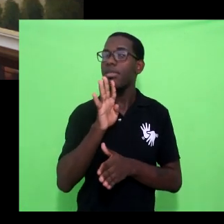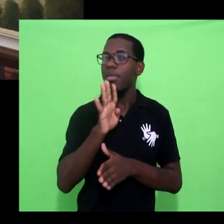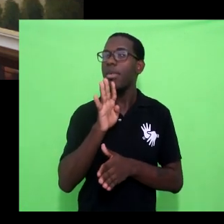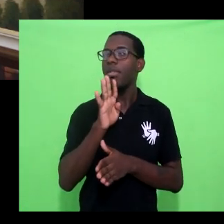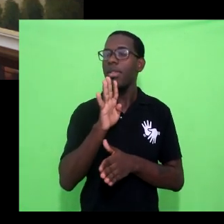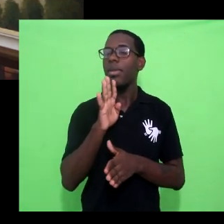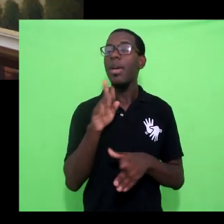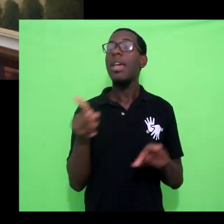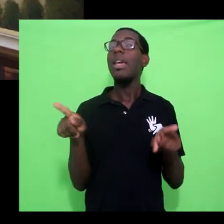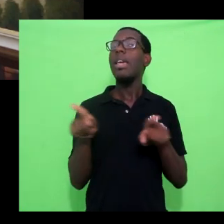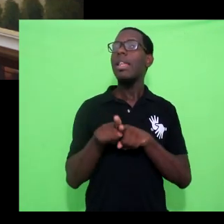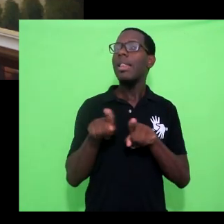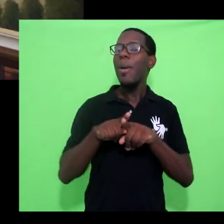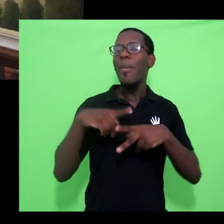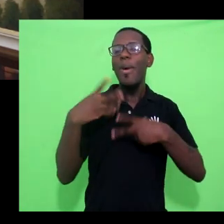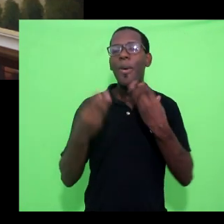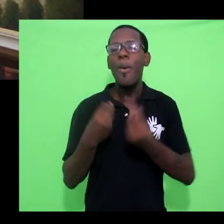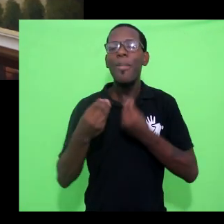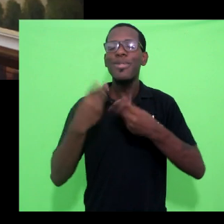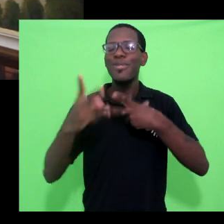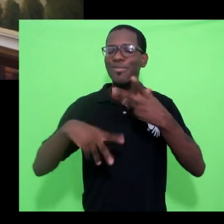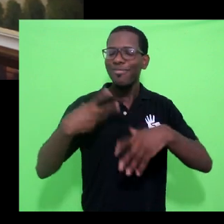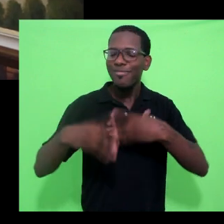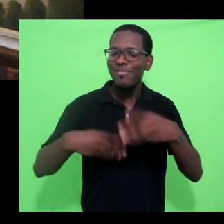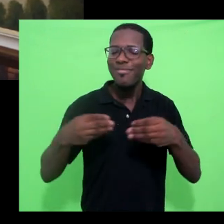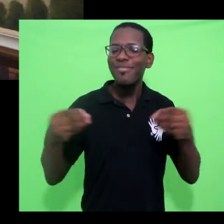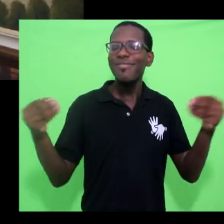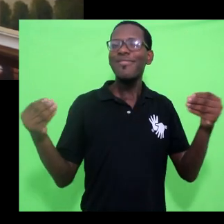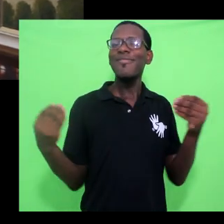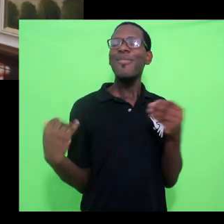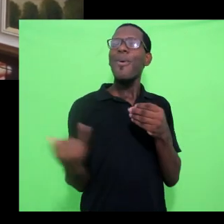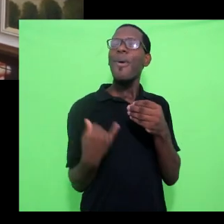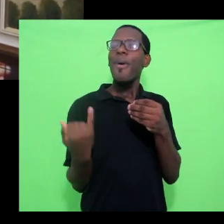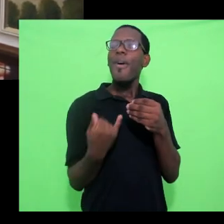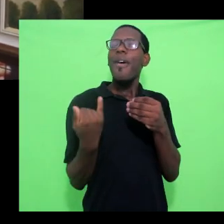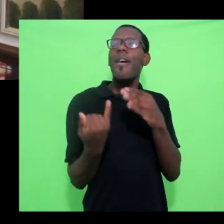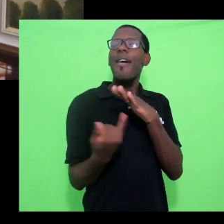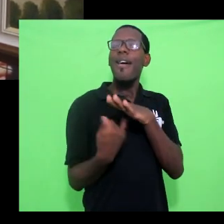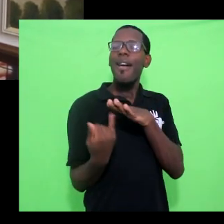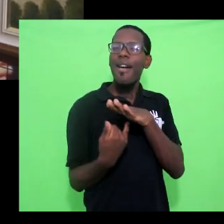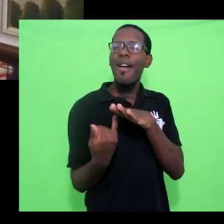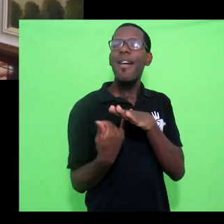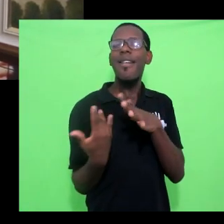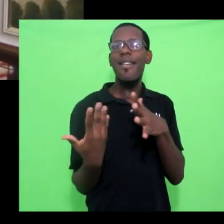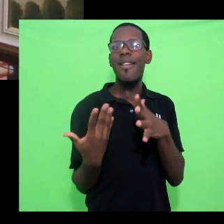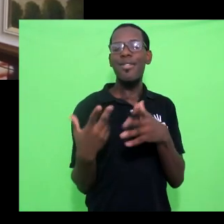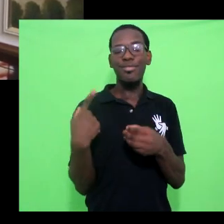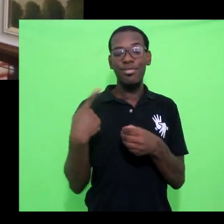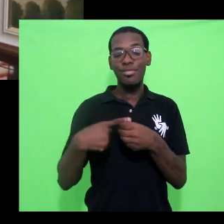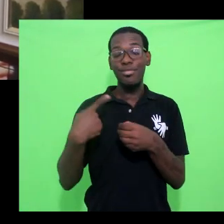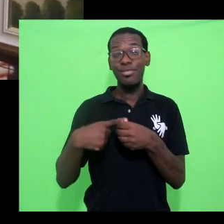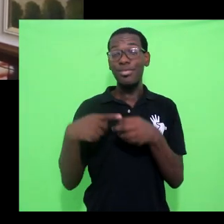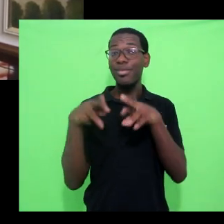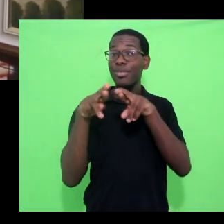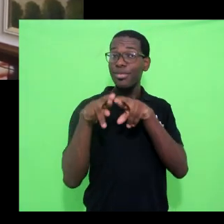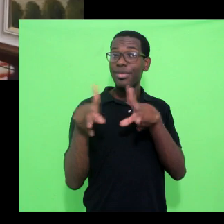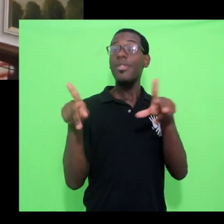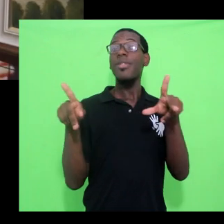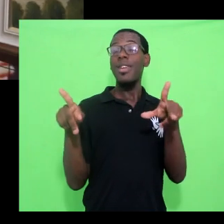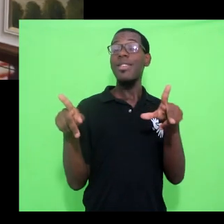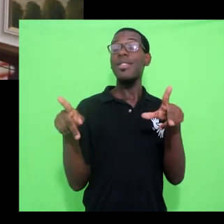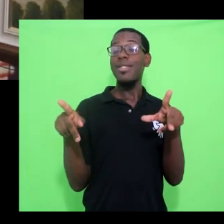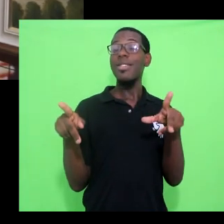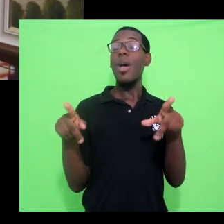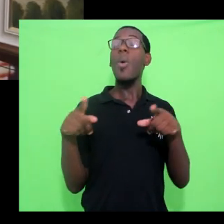não sabe o que procurar nesse espaço de pesquisa, de conhecimento. Eu acho que fica bem, é um